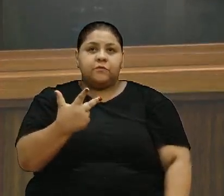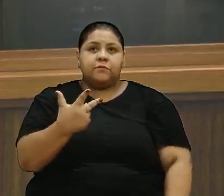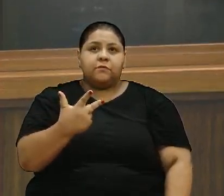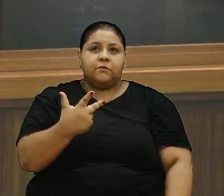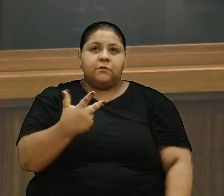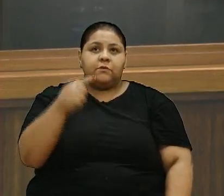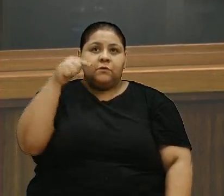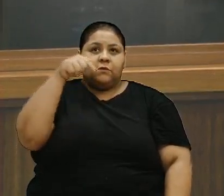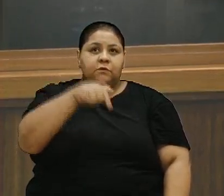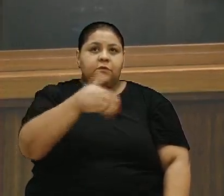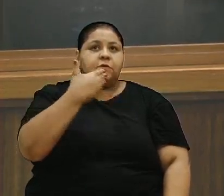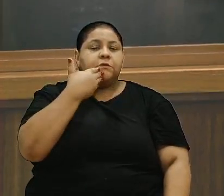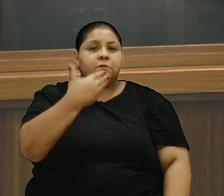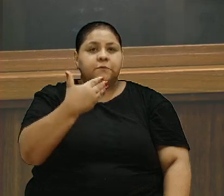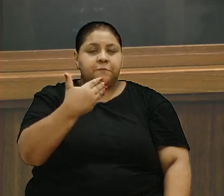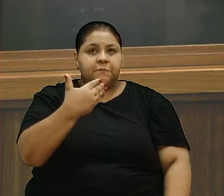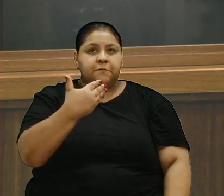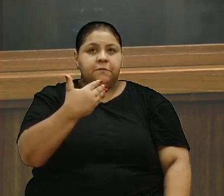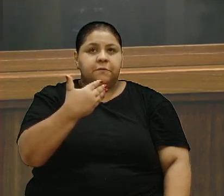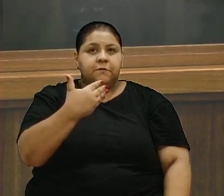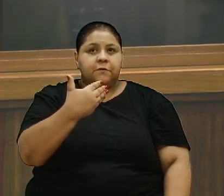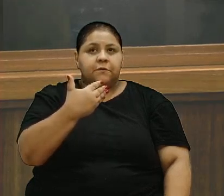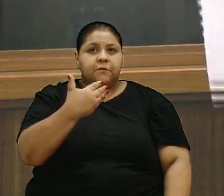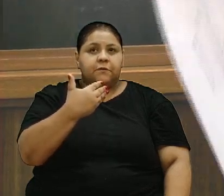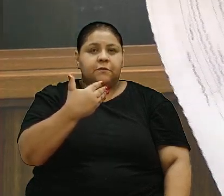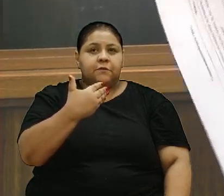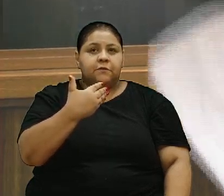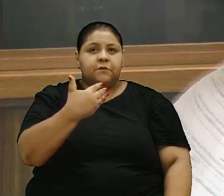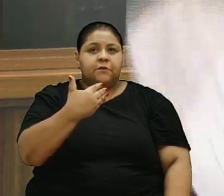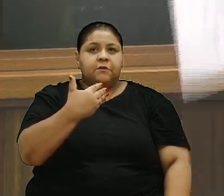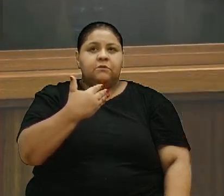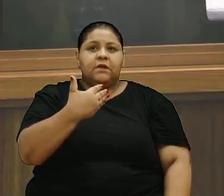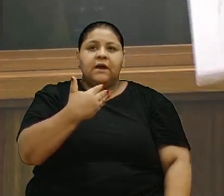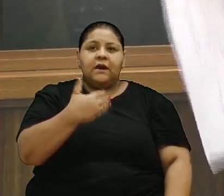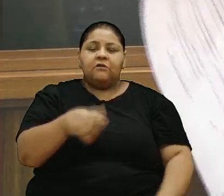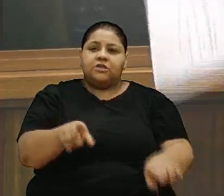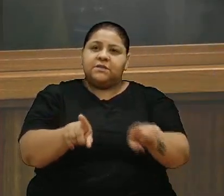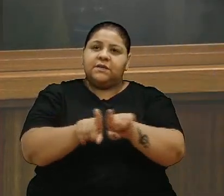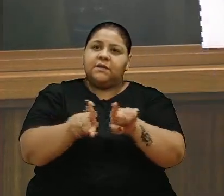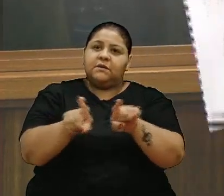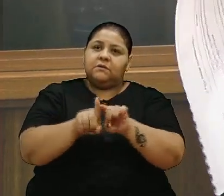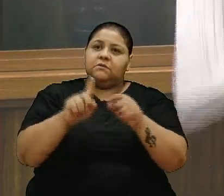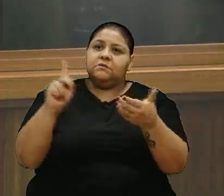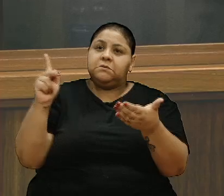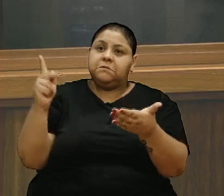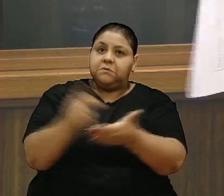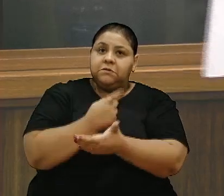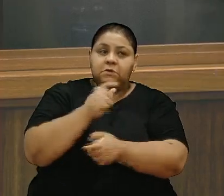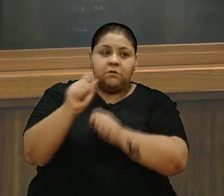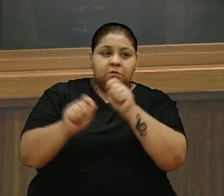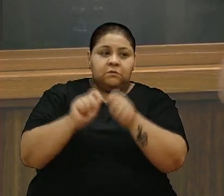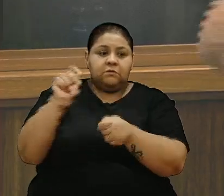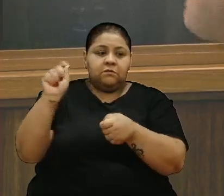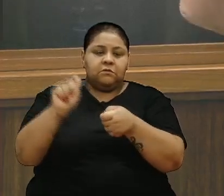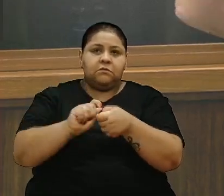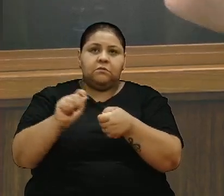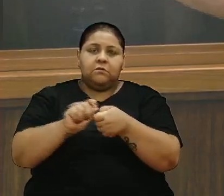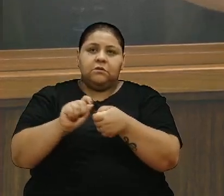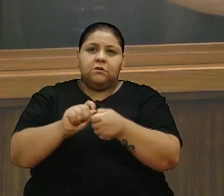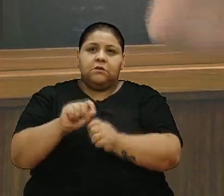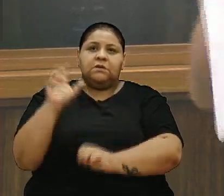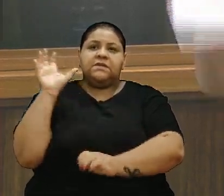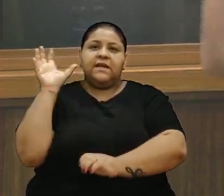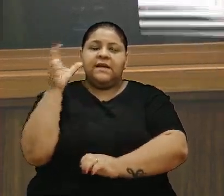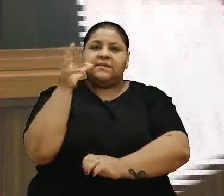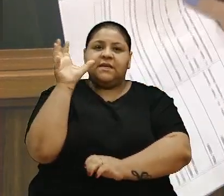esta moção é de uma calhordice de quem fez ela. Porque ela é